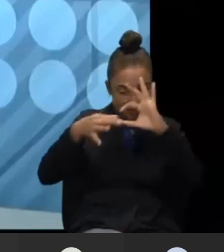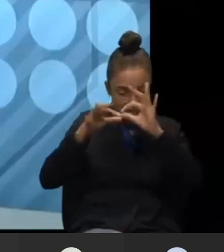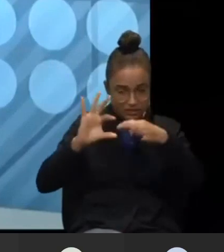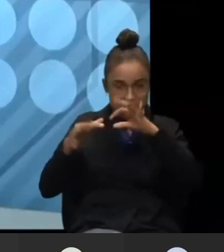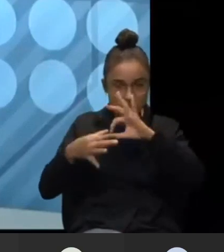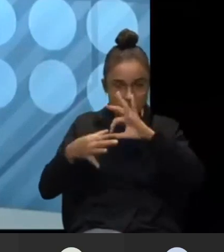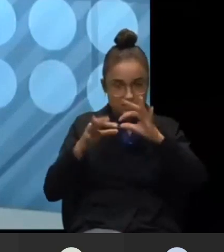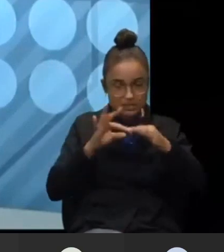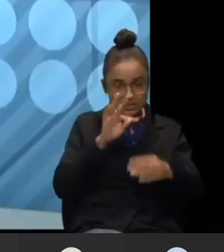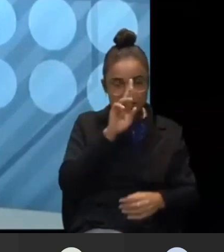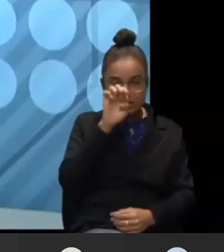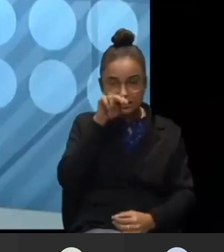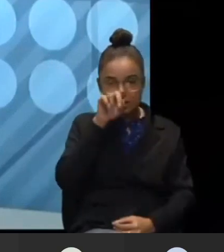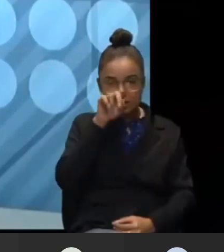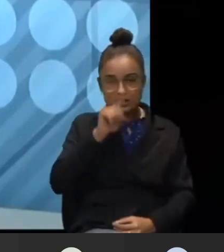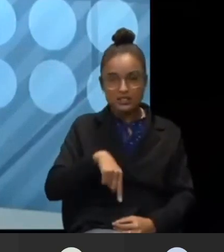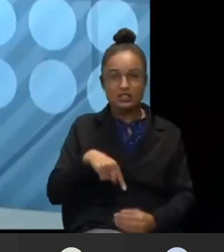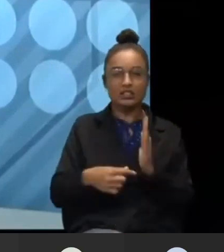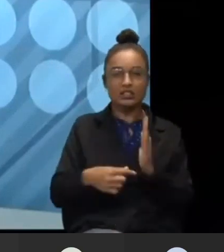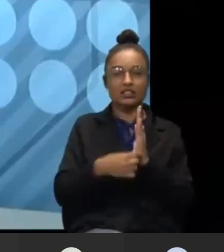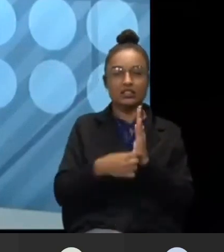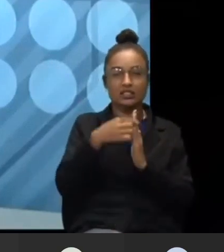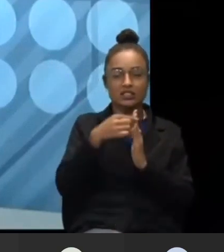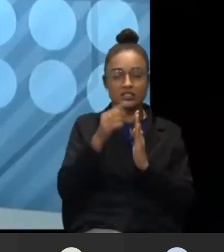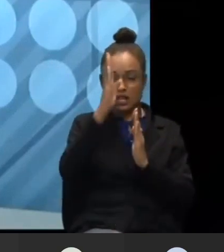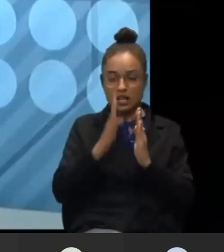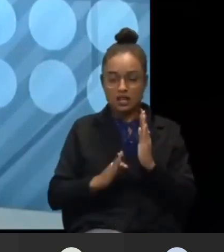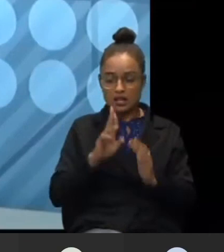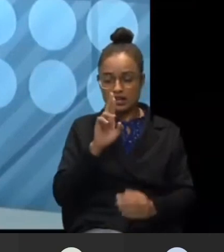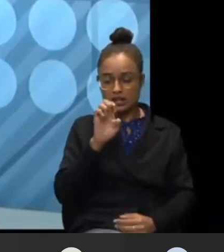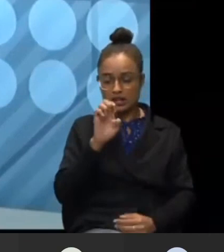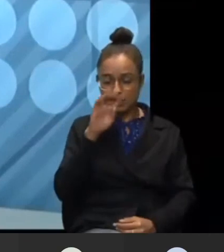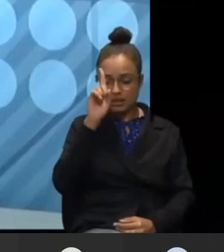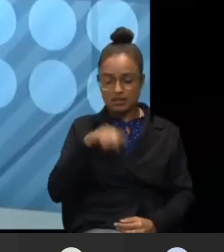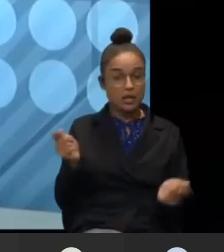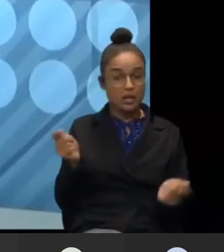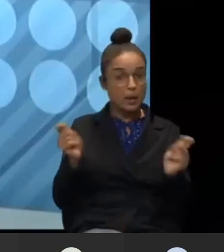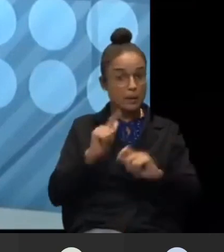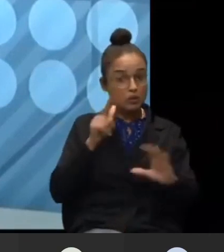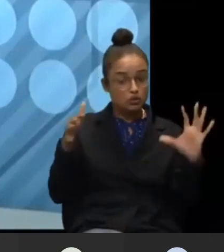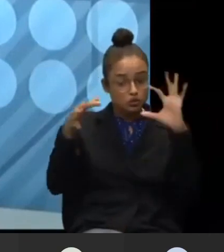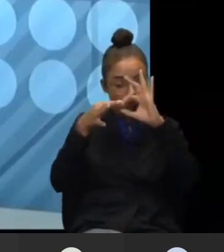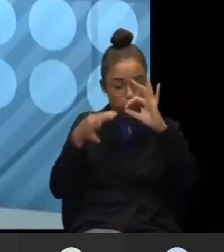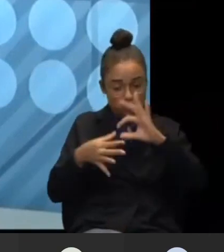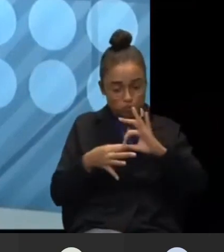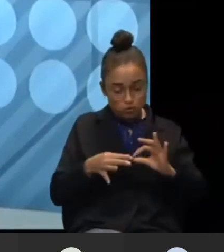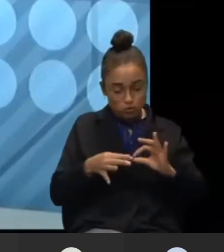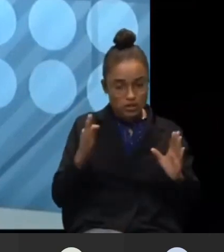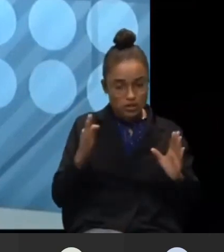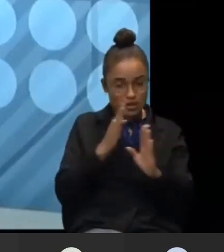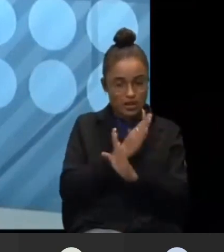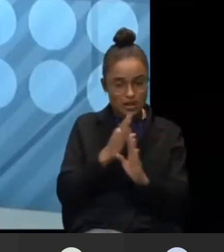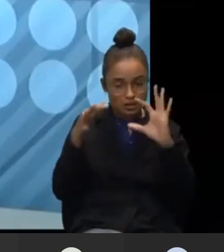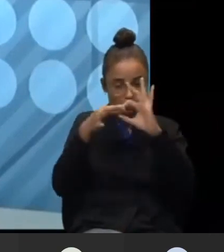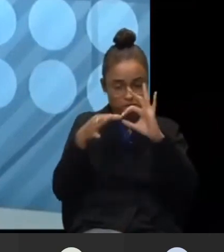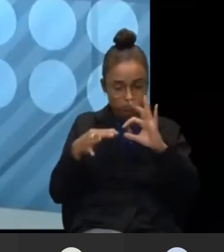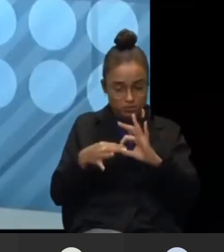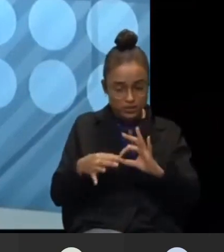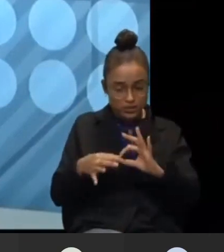posição trans, essa cadeia fica uma cadeia mais reta, que possibilita também a associação entre eles, a